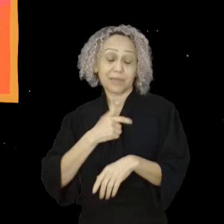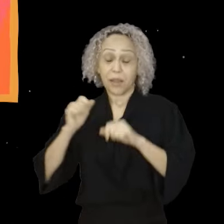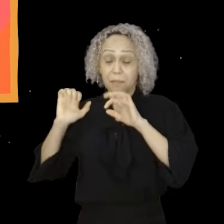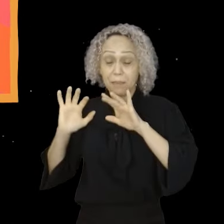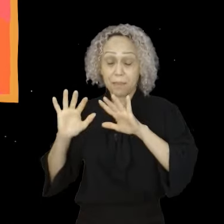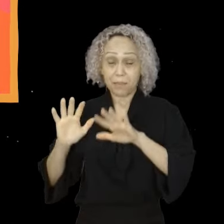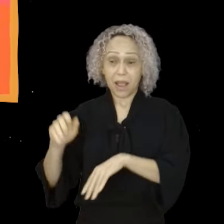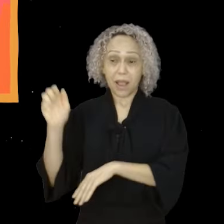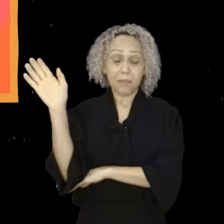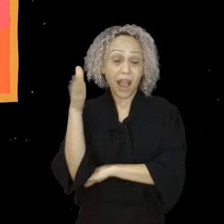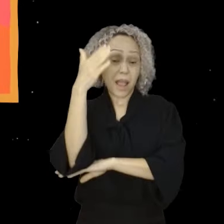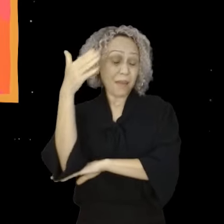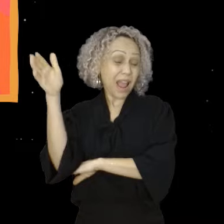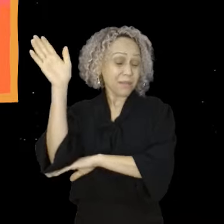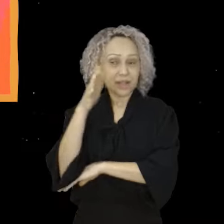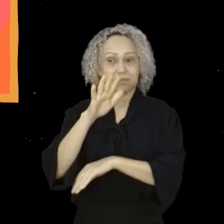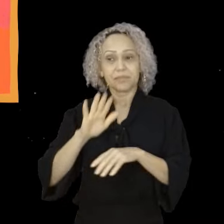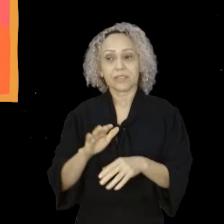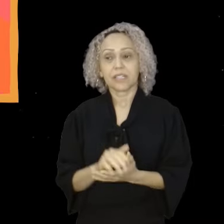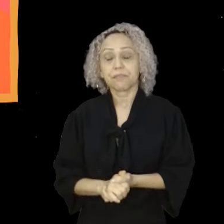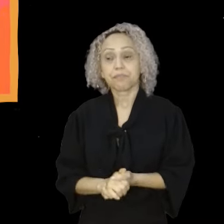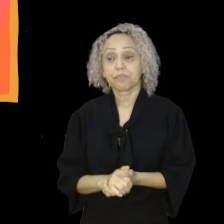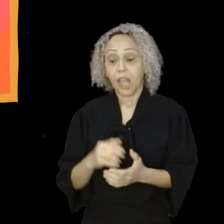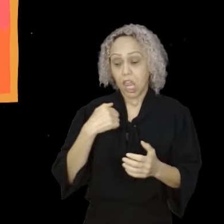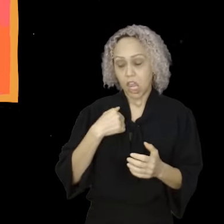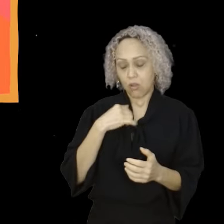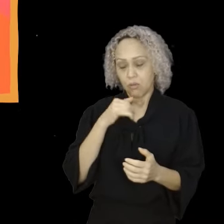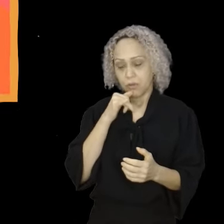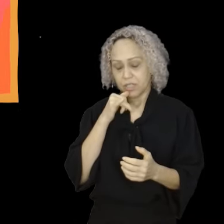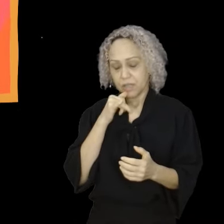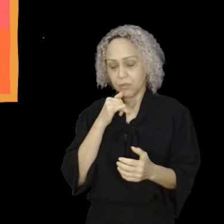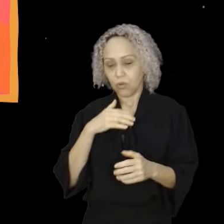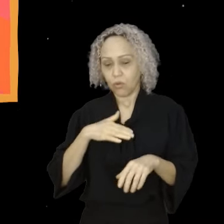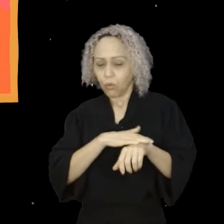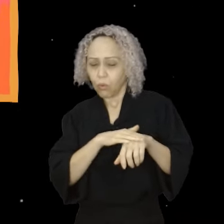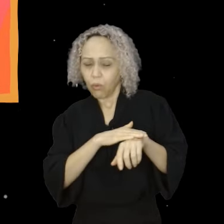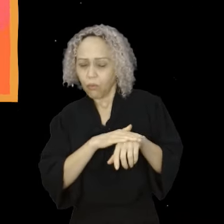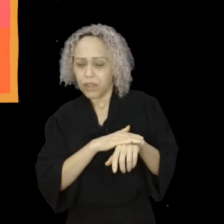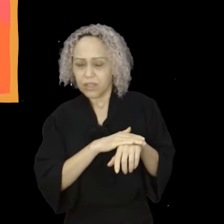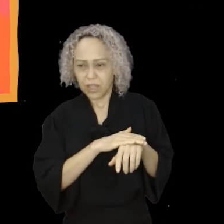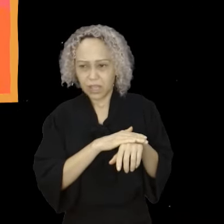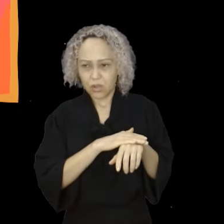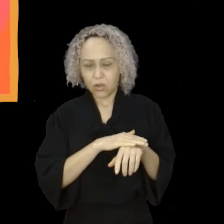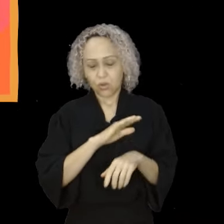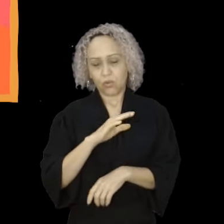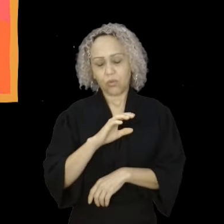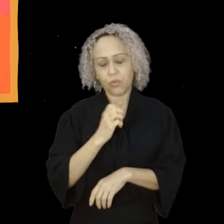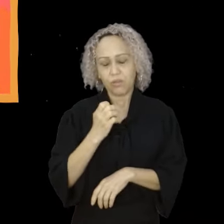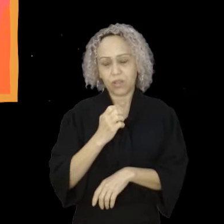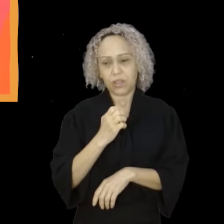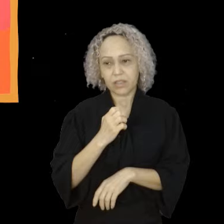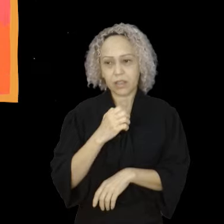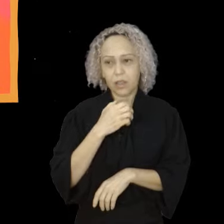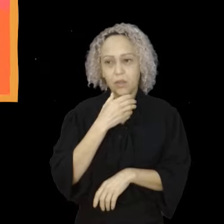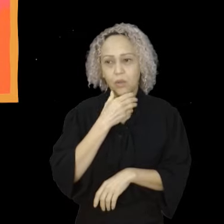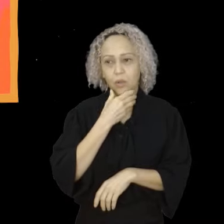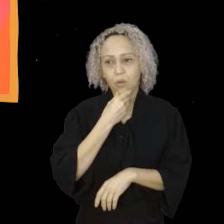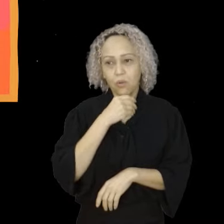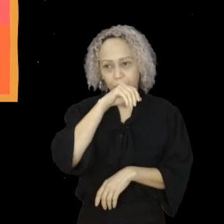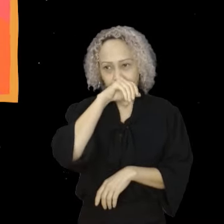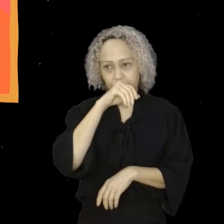O ex-marido da minha mãe. E ele trabalhava na CUT na época, então eles trabalhavam no meio político, os dois. E